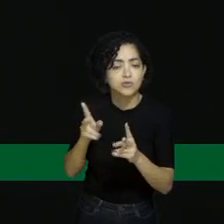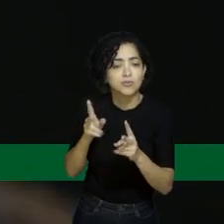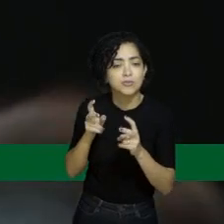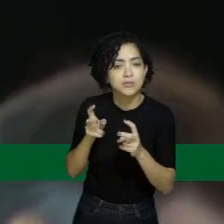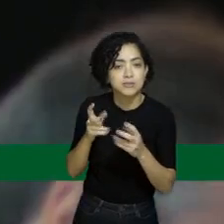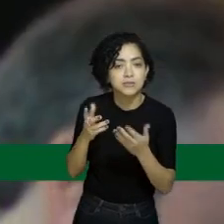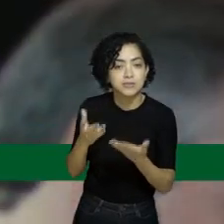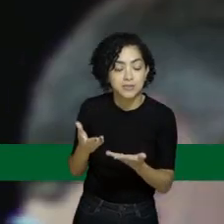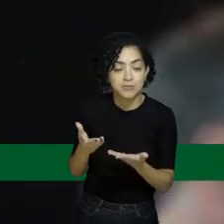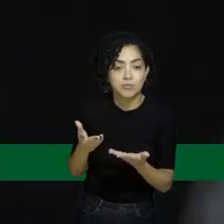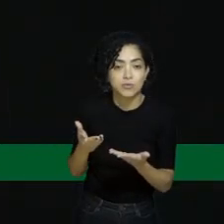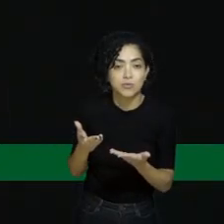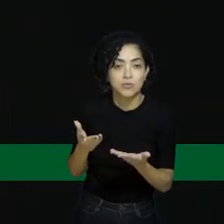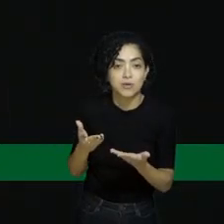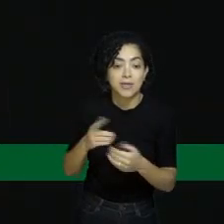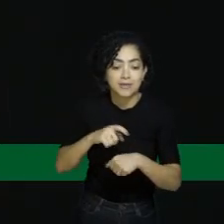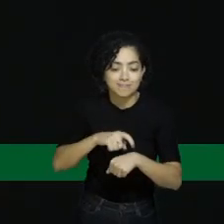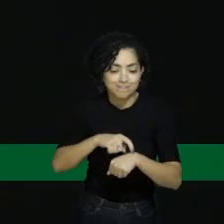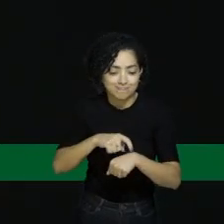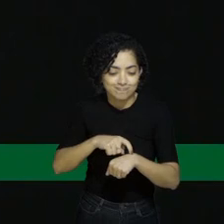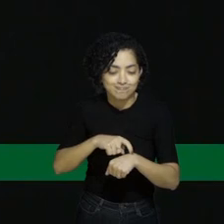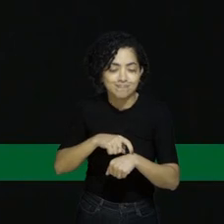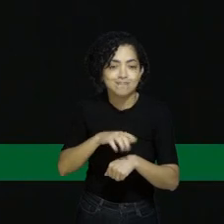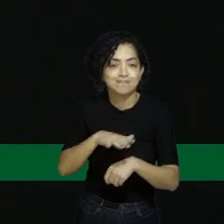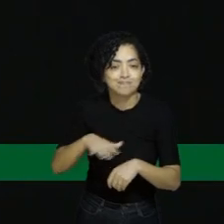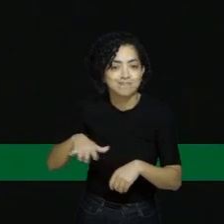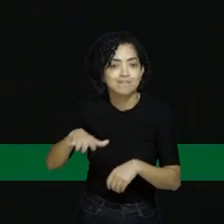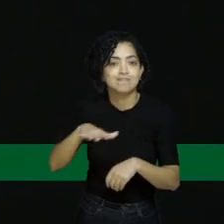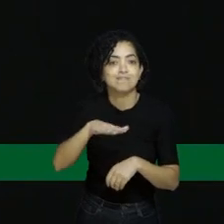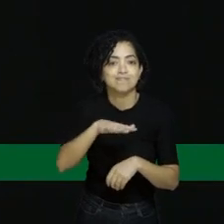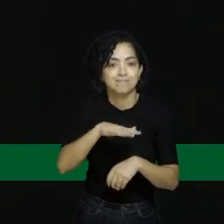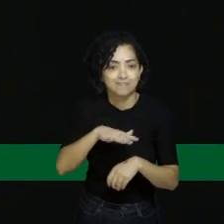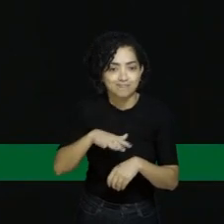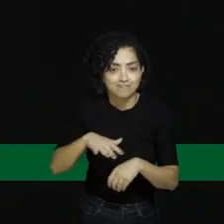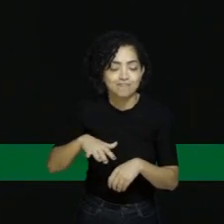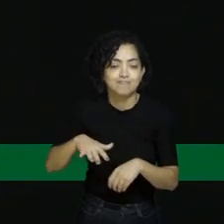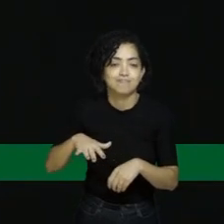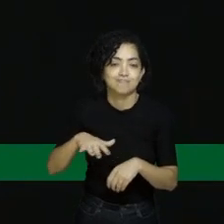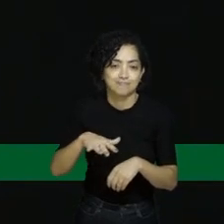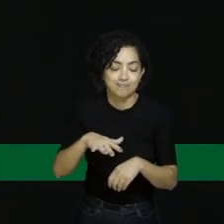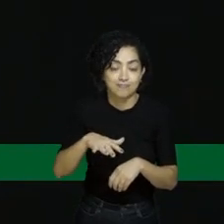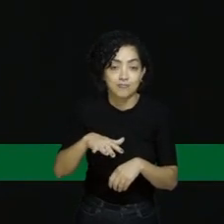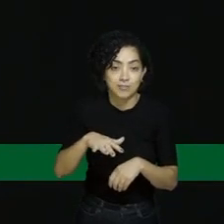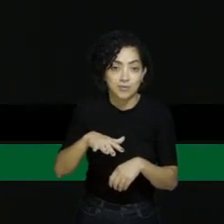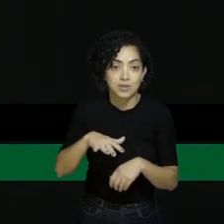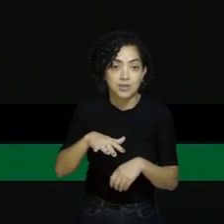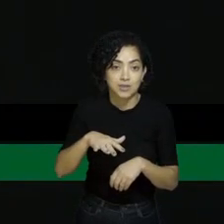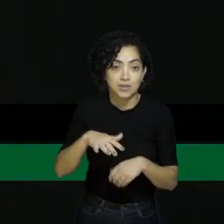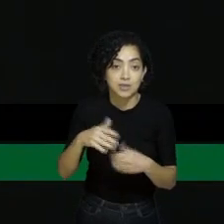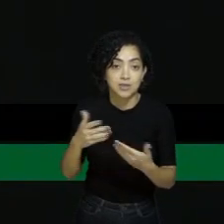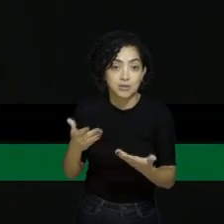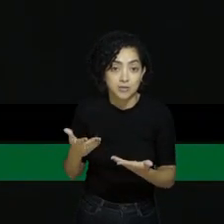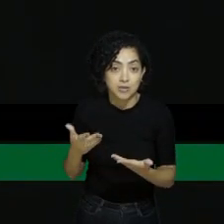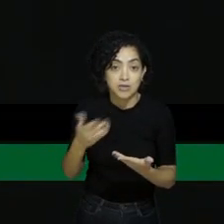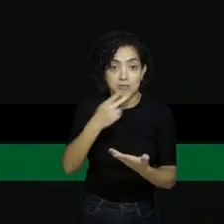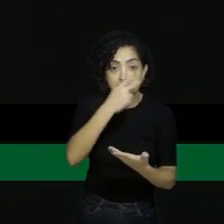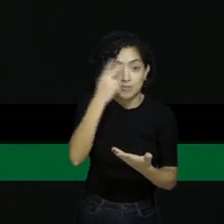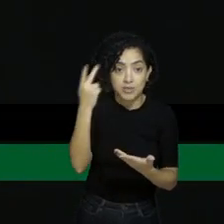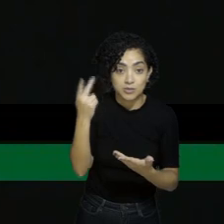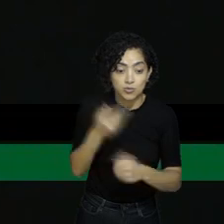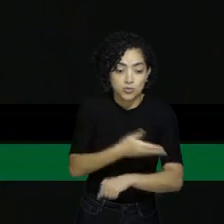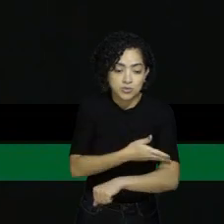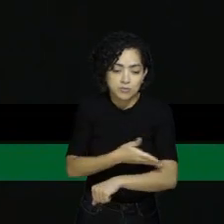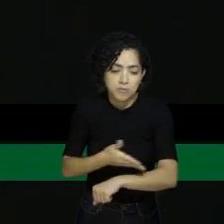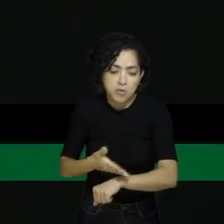o momento esse espaço ele ainda continua sendo um espaço, né, de pessoas brancas,